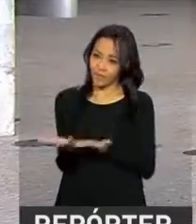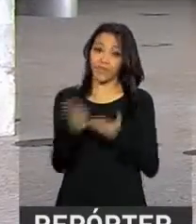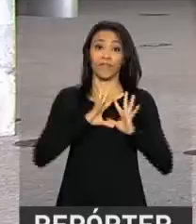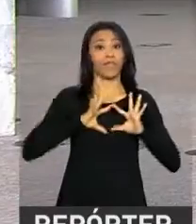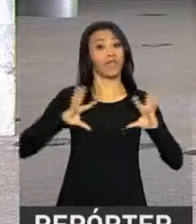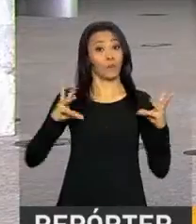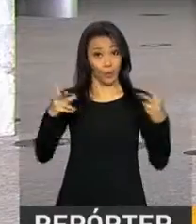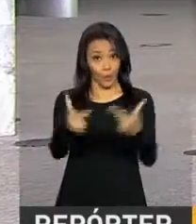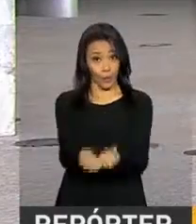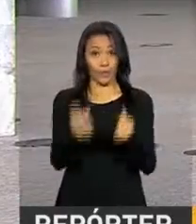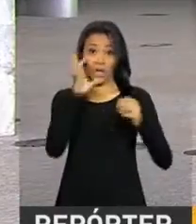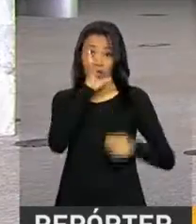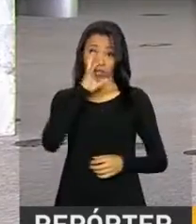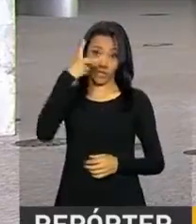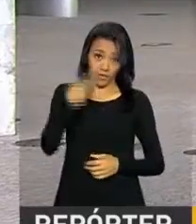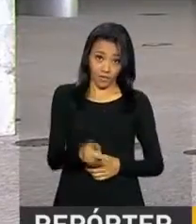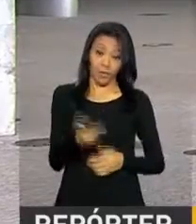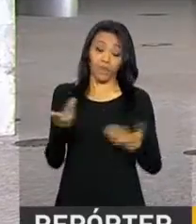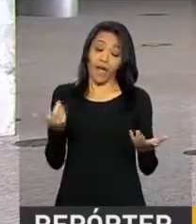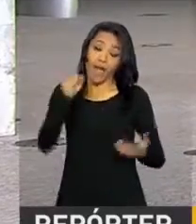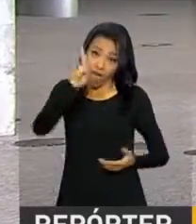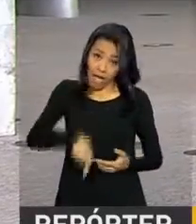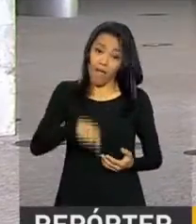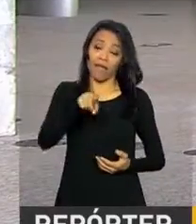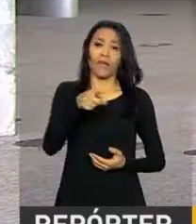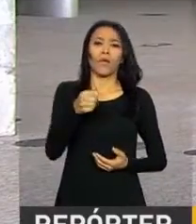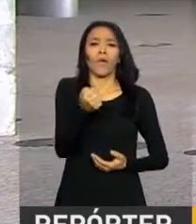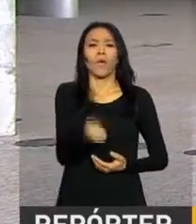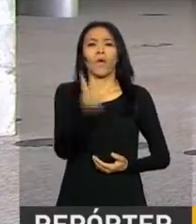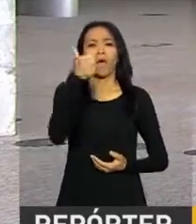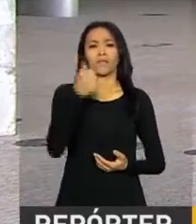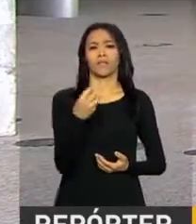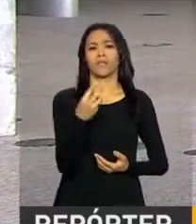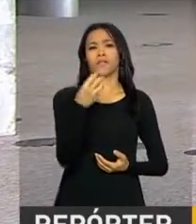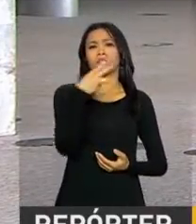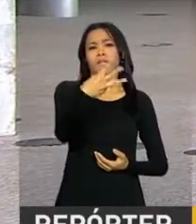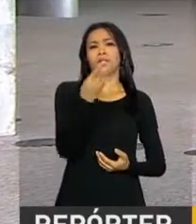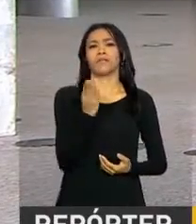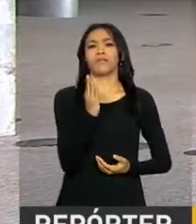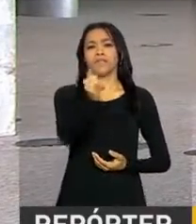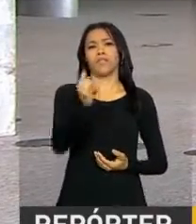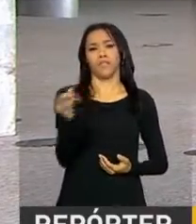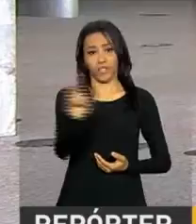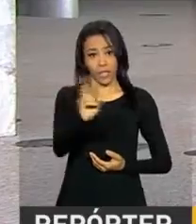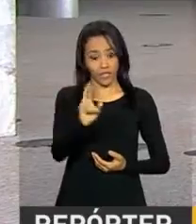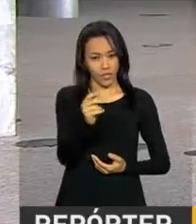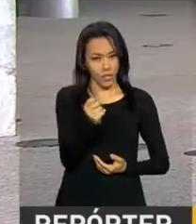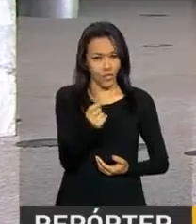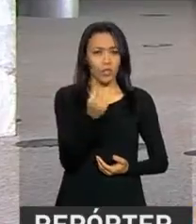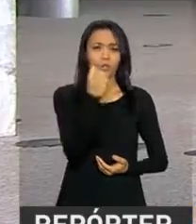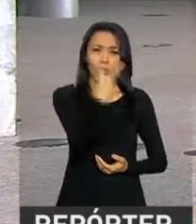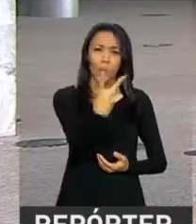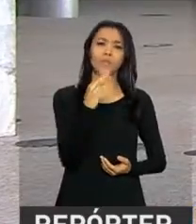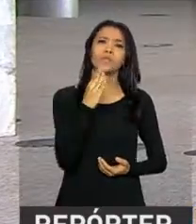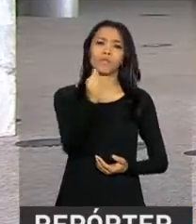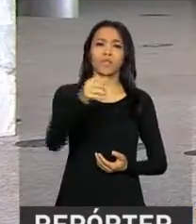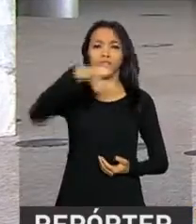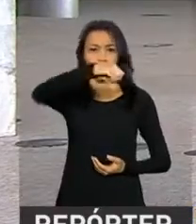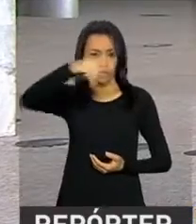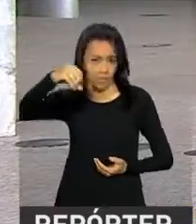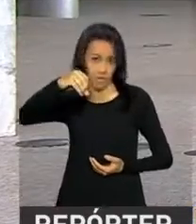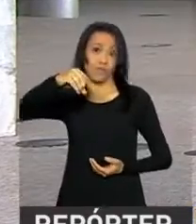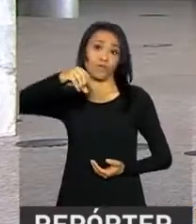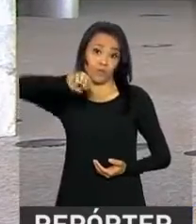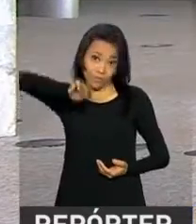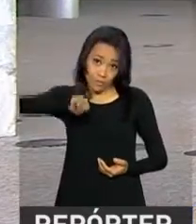a todos que nos assistem. É isso mesmo, são quase 3 bilhões de reais, 2 bilhões e 900 milhões de reais, para